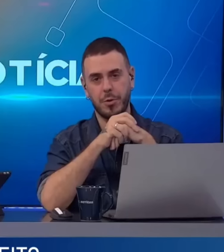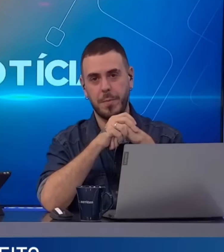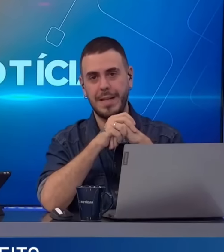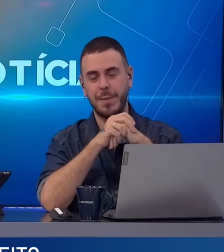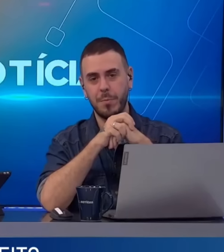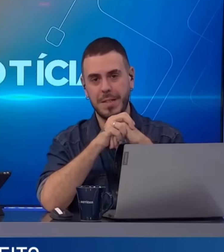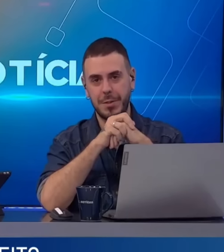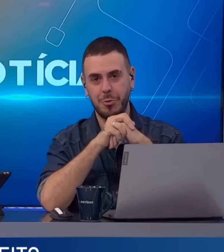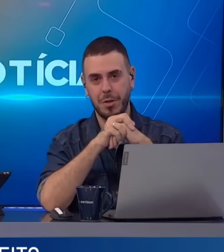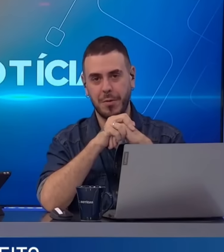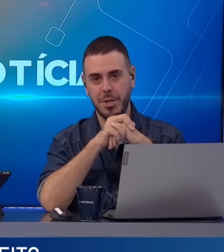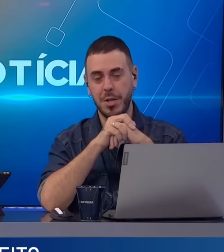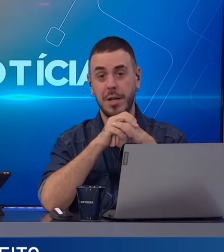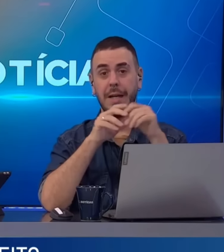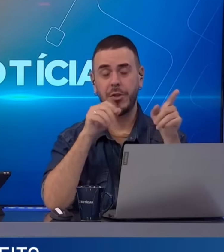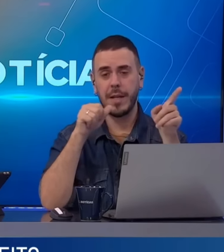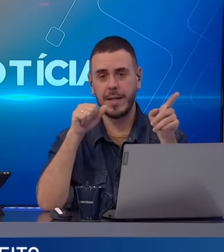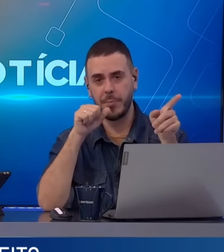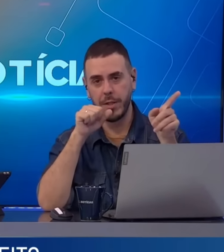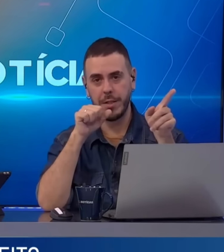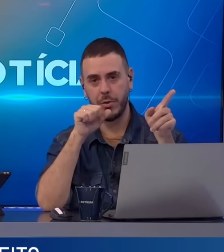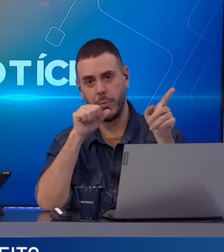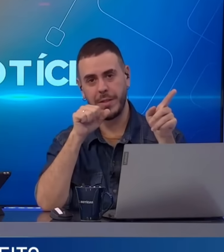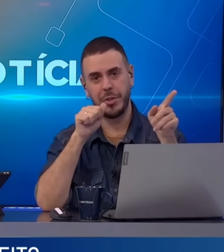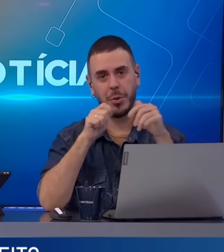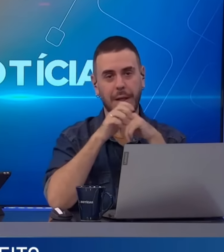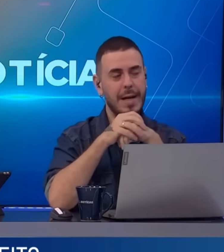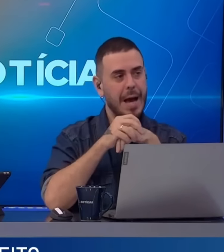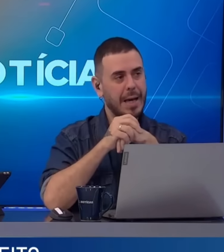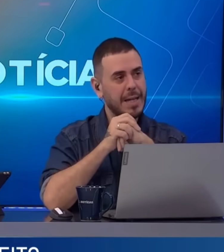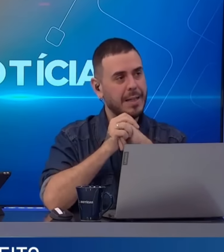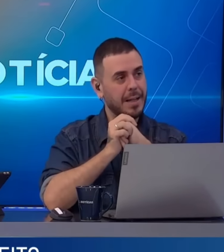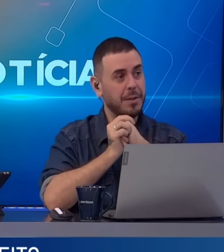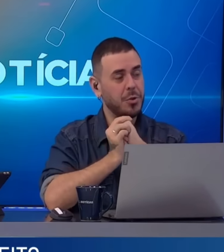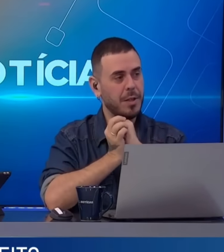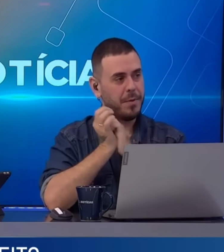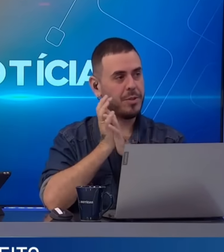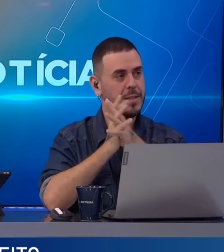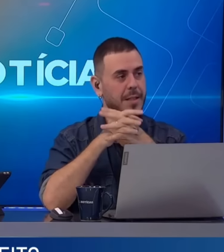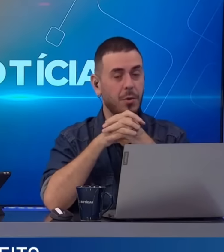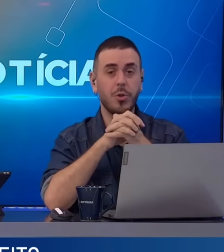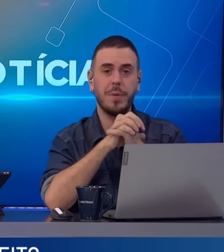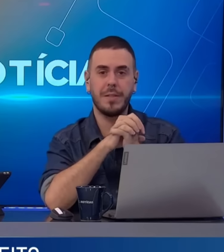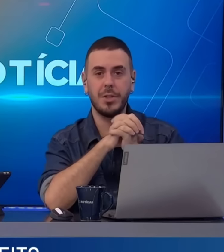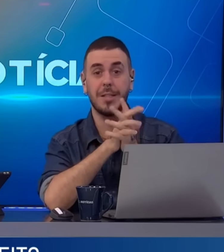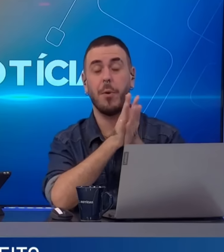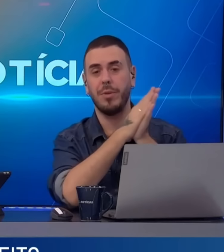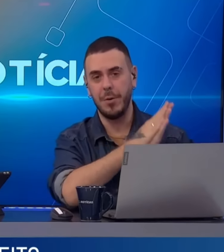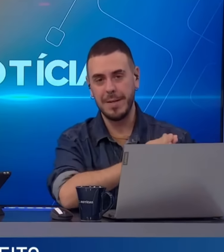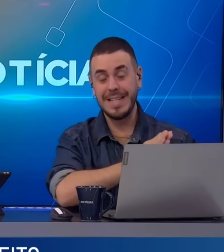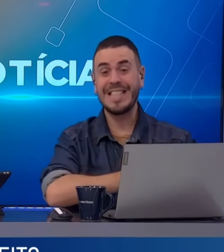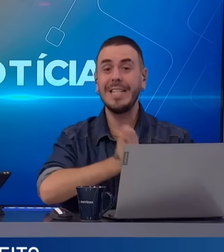Lula, professor. Primeiro, é sempre um prazer ter o senhor aqui com a gente. Deixa eu trazer a Obrigado. Resposta do presidente Lula aqui na tela. Deixa eu ler para vocês aqui. Hoje o